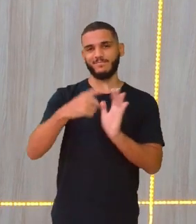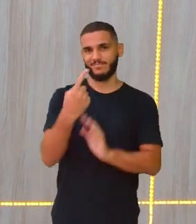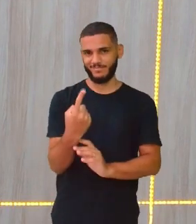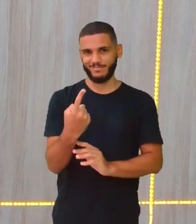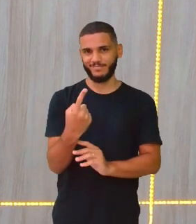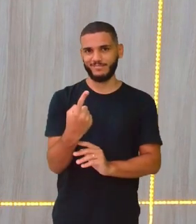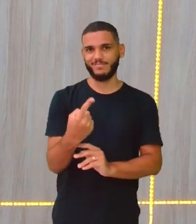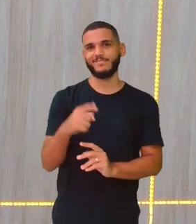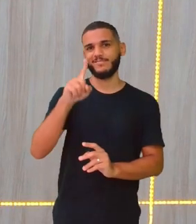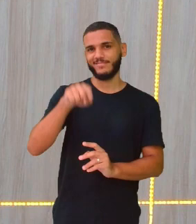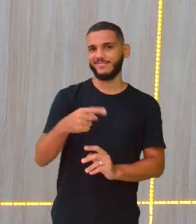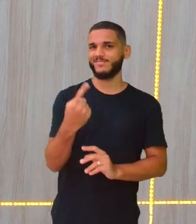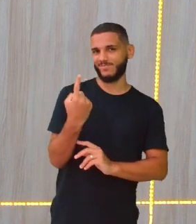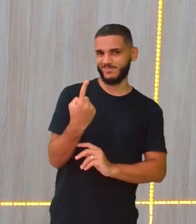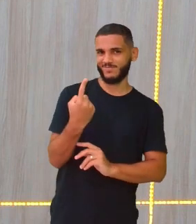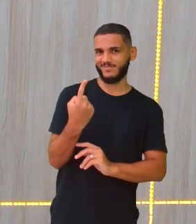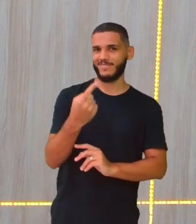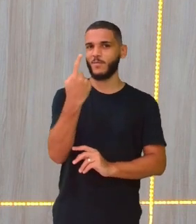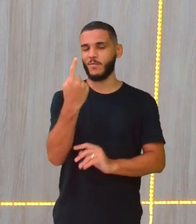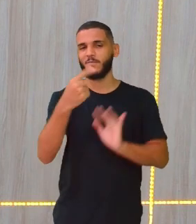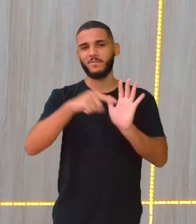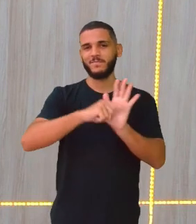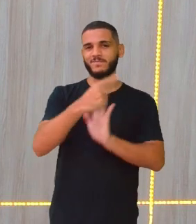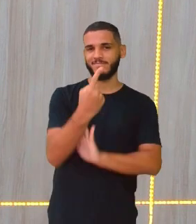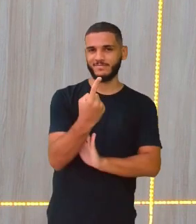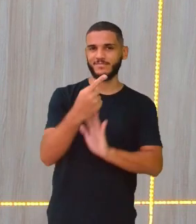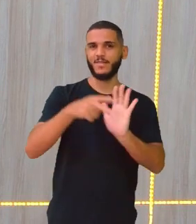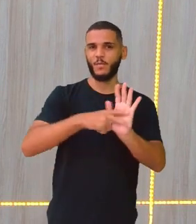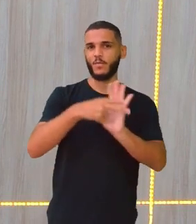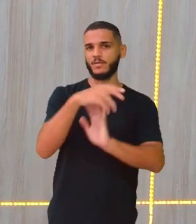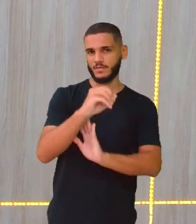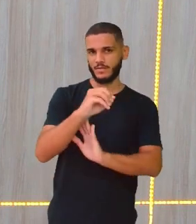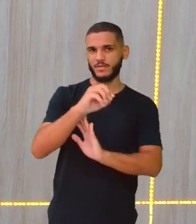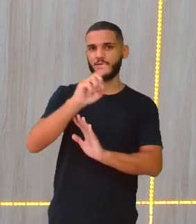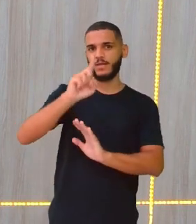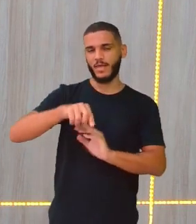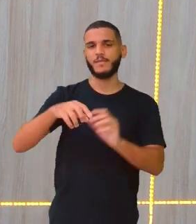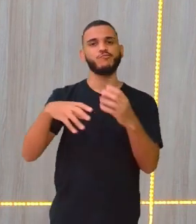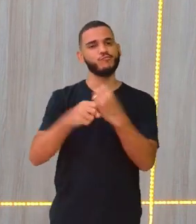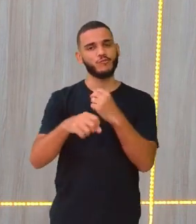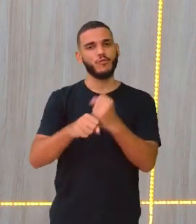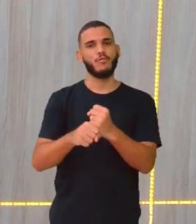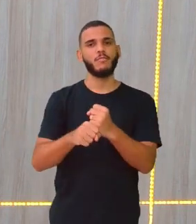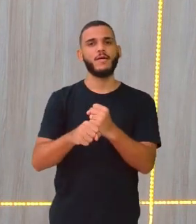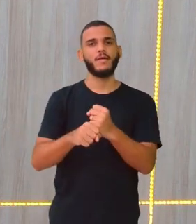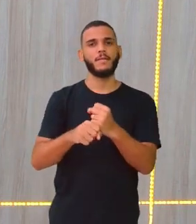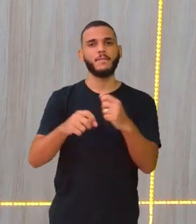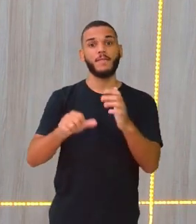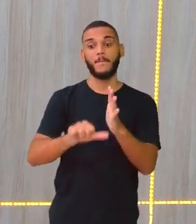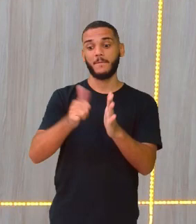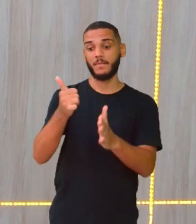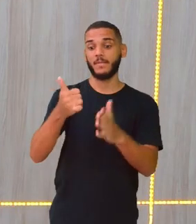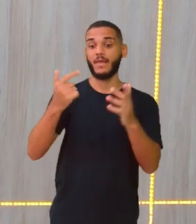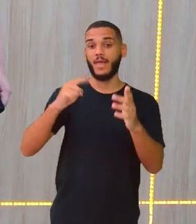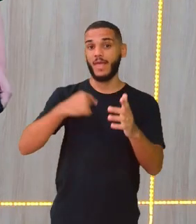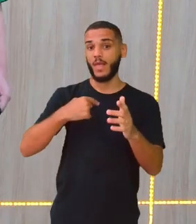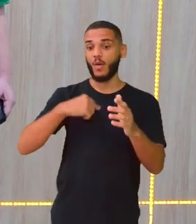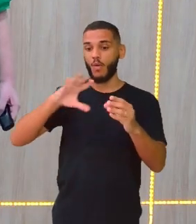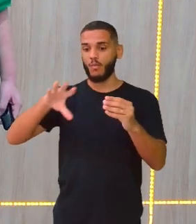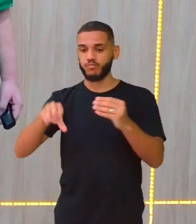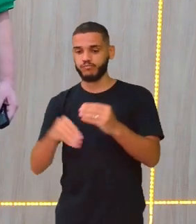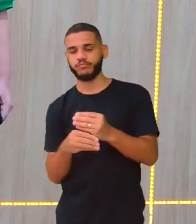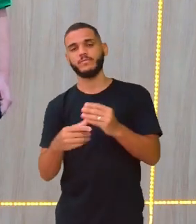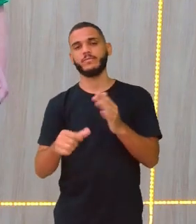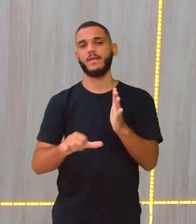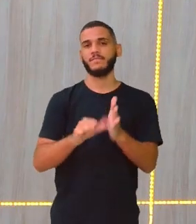1. 1 menos 1, 0, que é o que está somado nessa primeira. Eu atribuí a